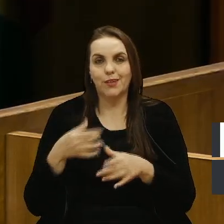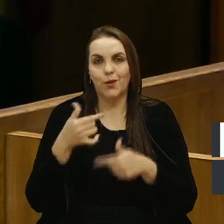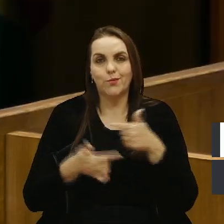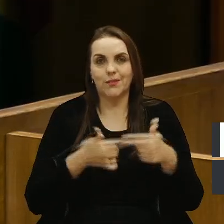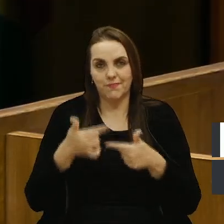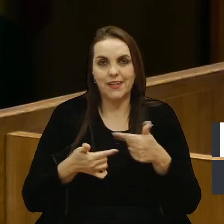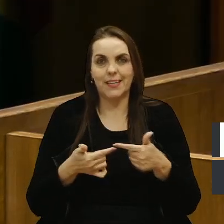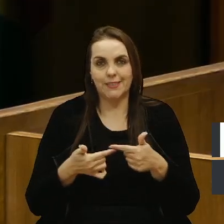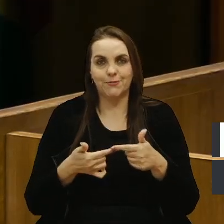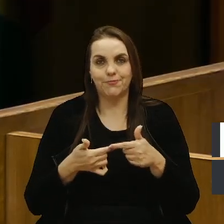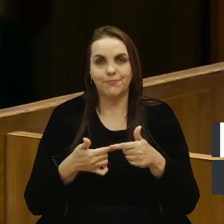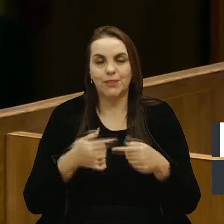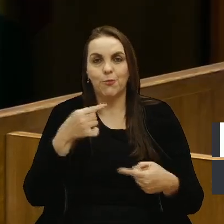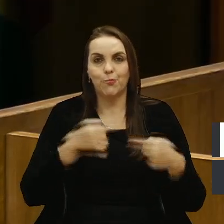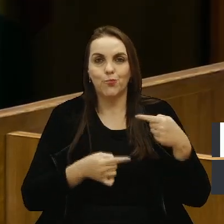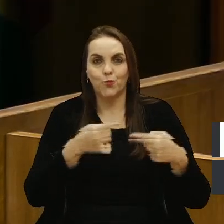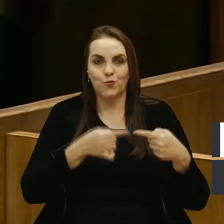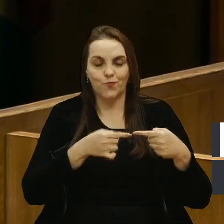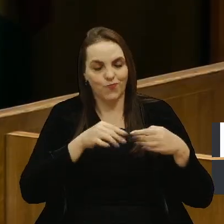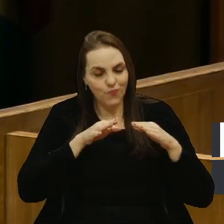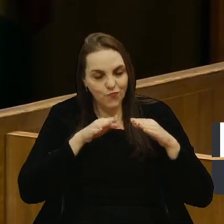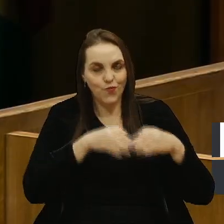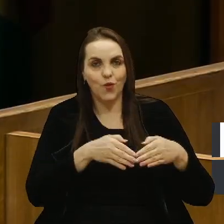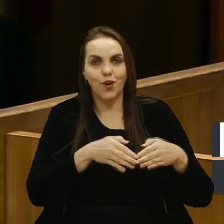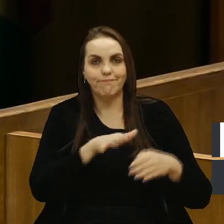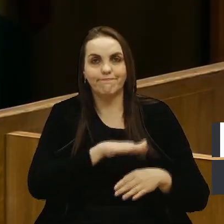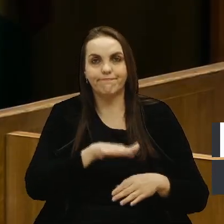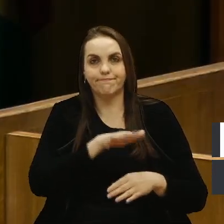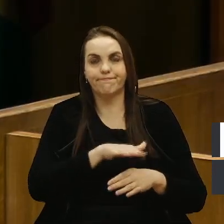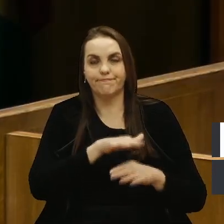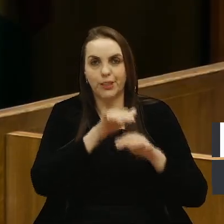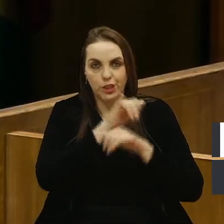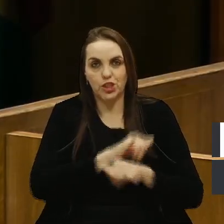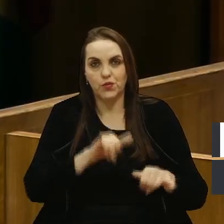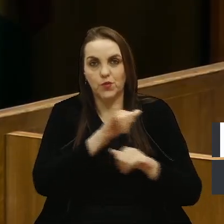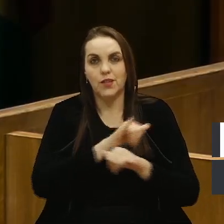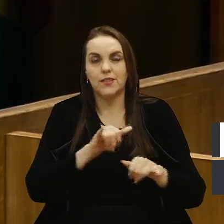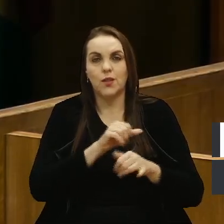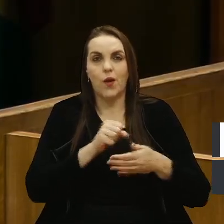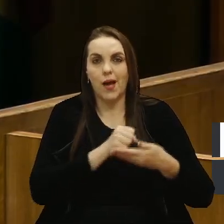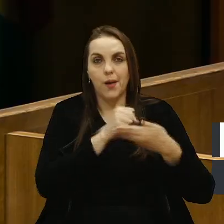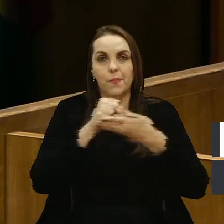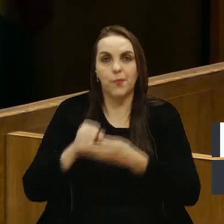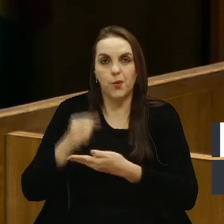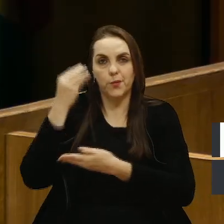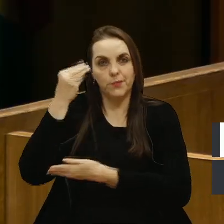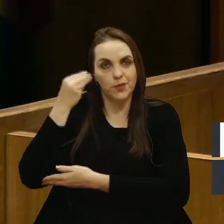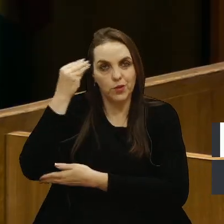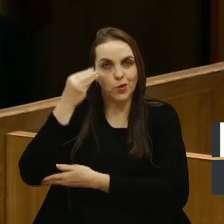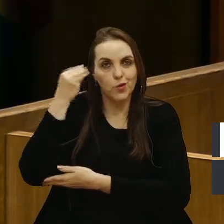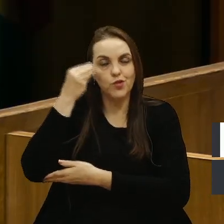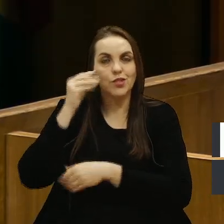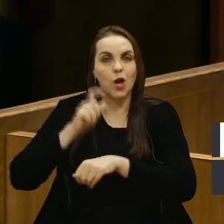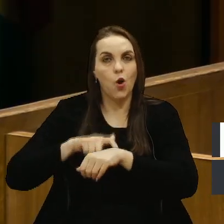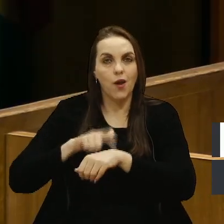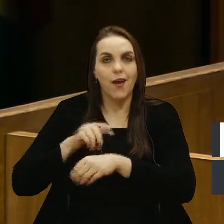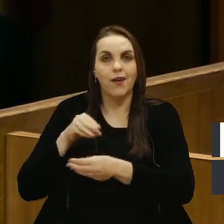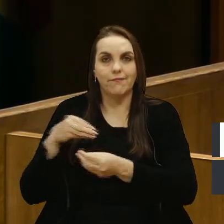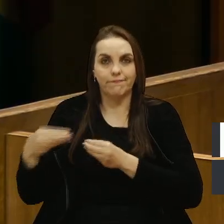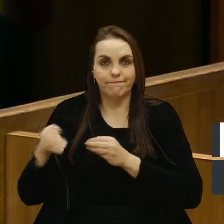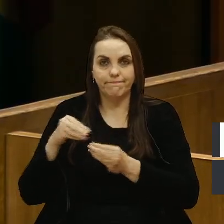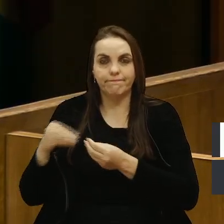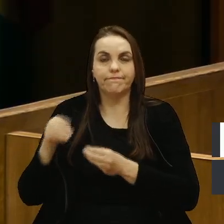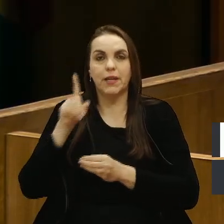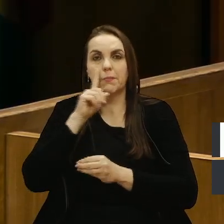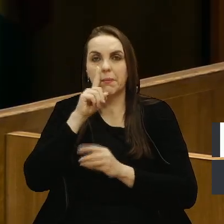Então, ter políticas focadas nessa parte de divulgação, com apoio psicológico, com horários flexíveis, para essa mãe